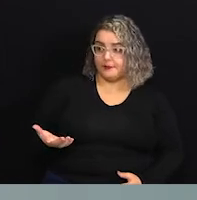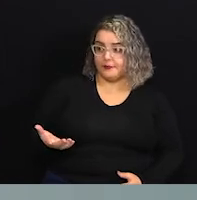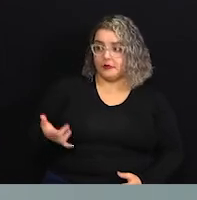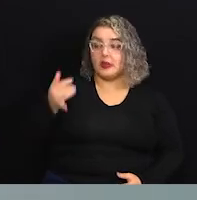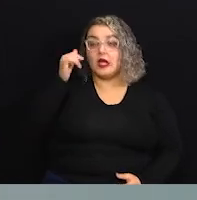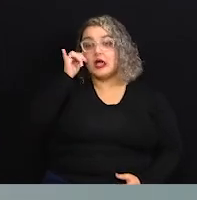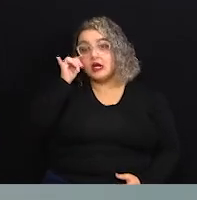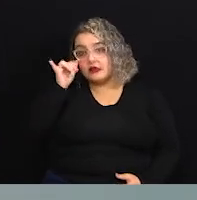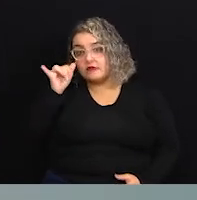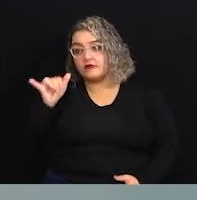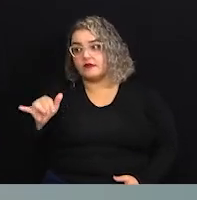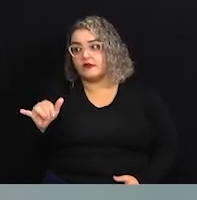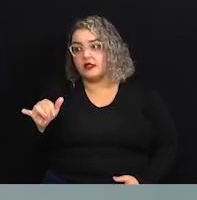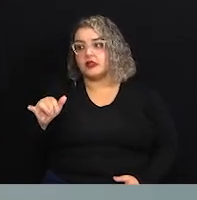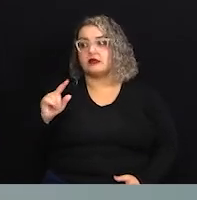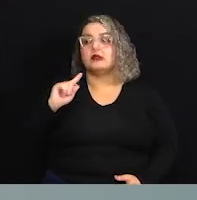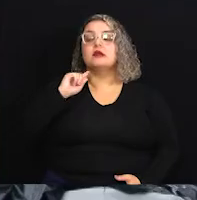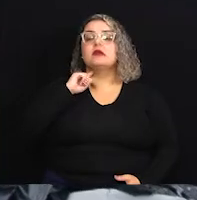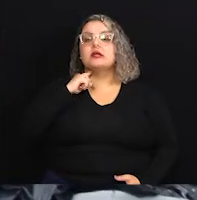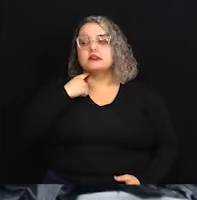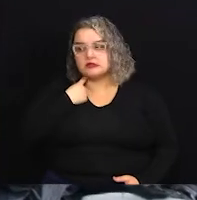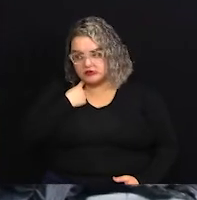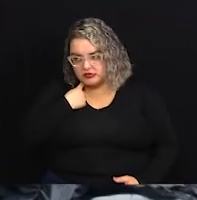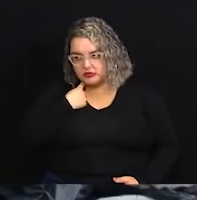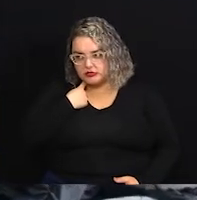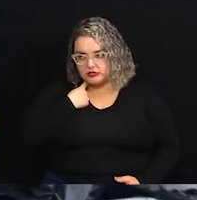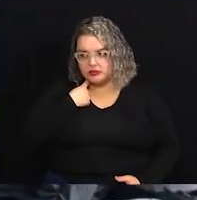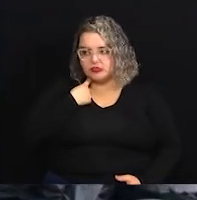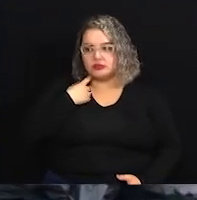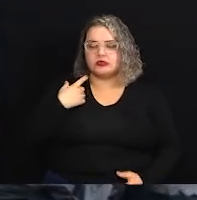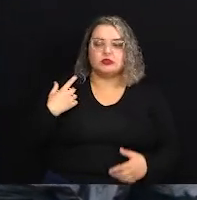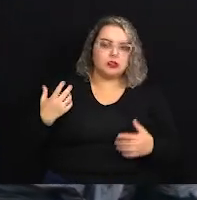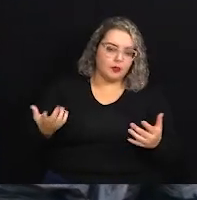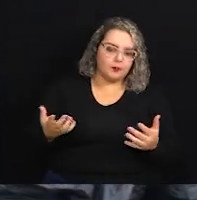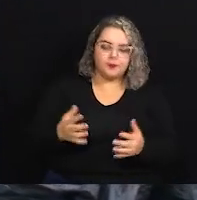você evita que esse resíduo pare, né,